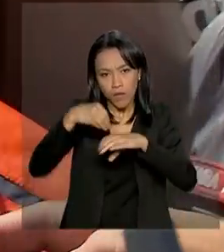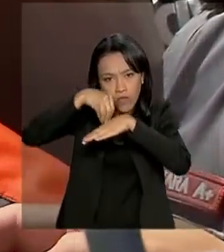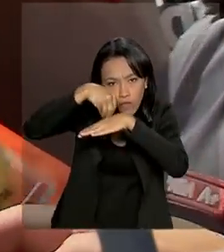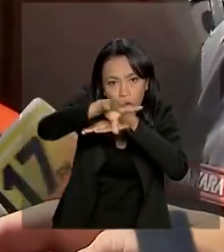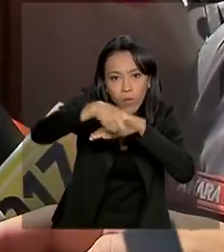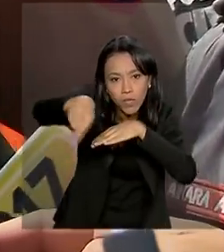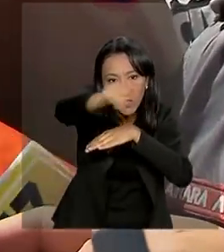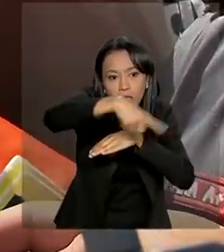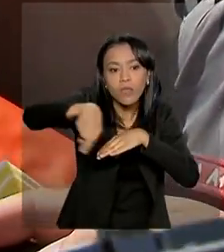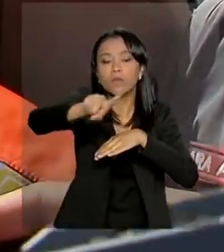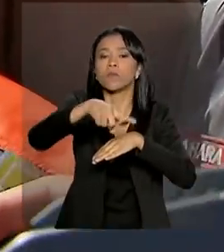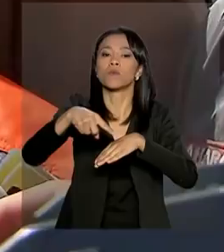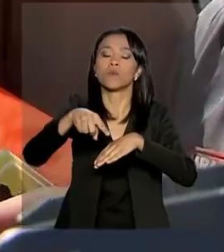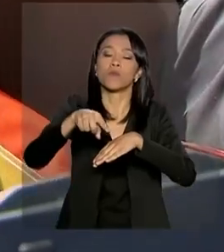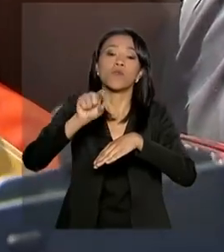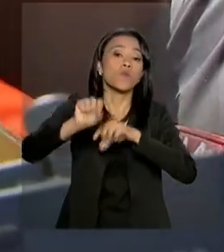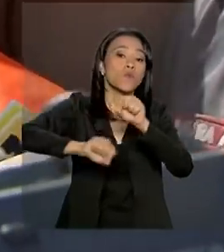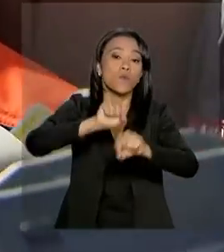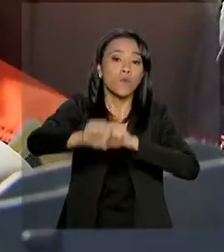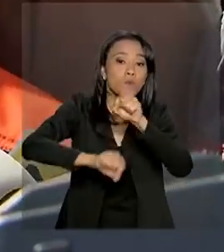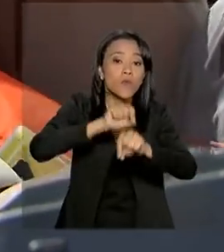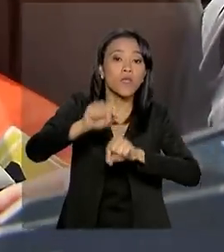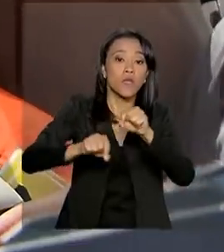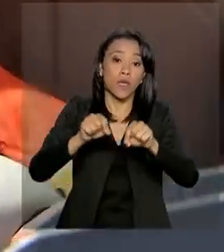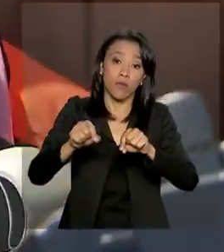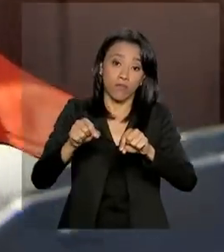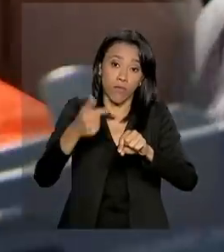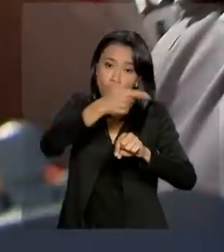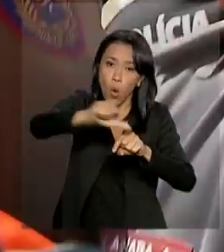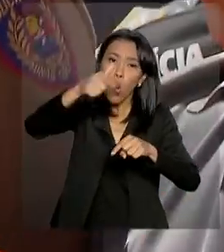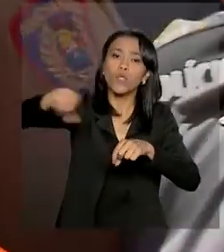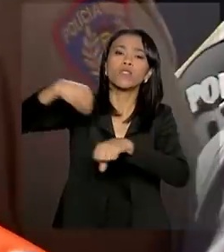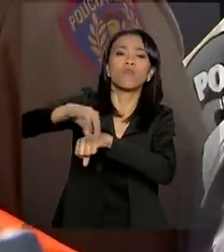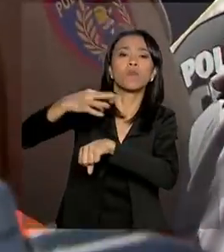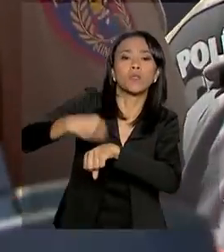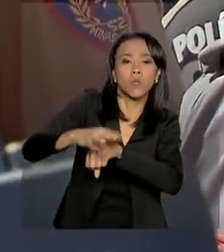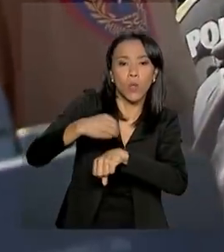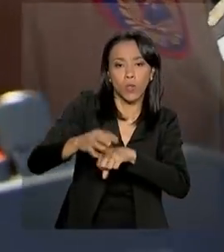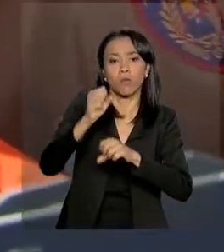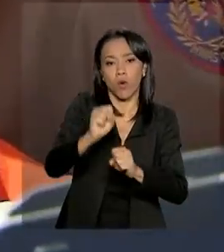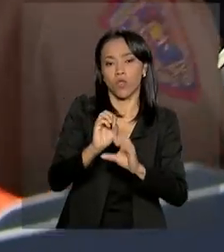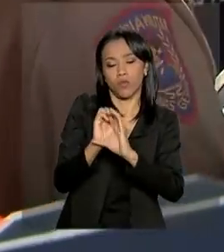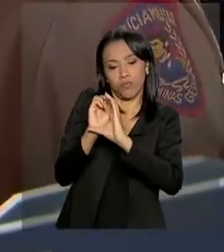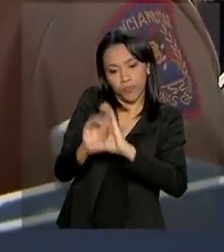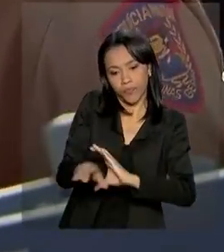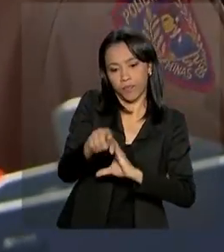sedecmginformacal@gmail.com para as demais demandas de imprensa.